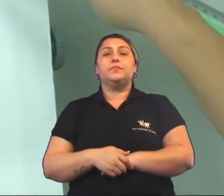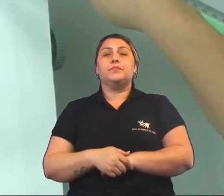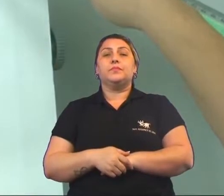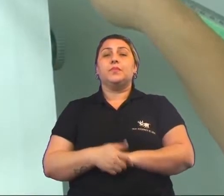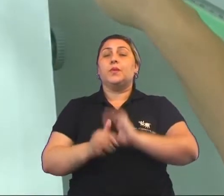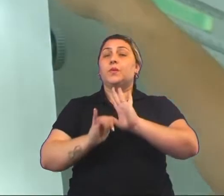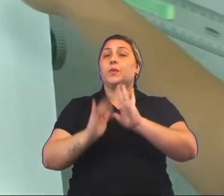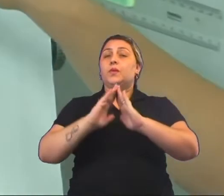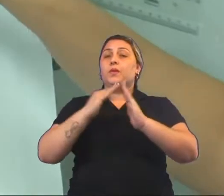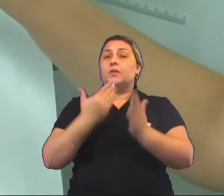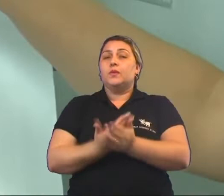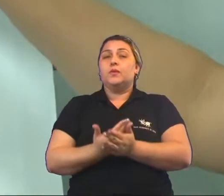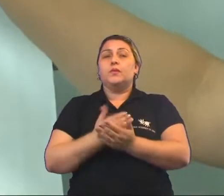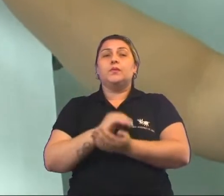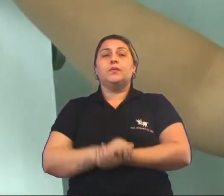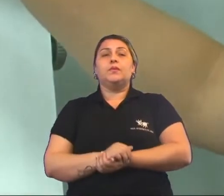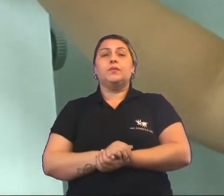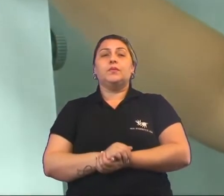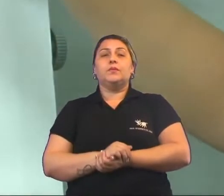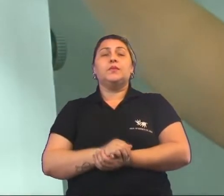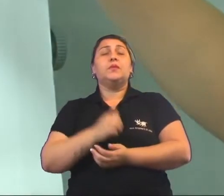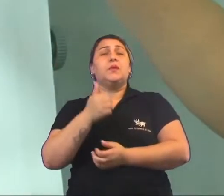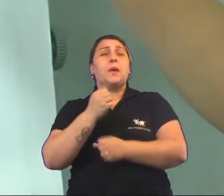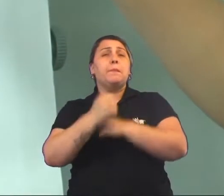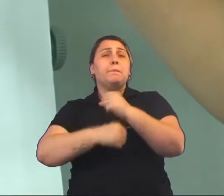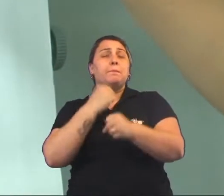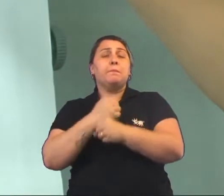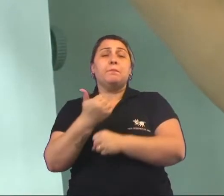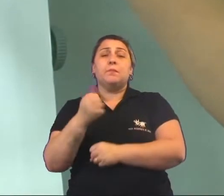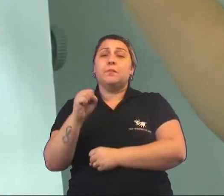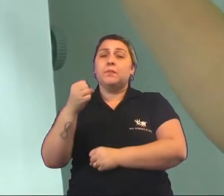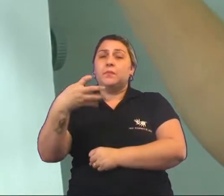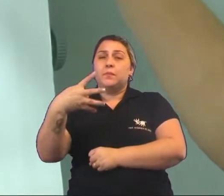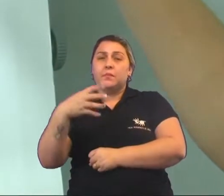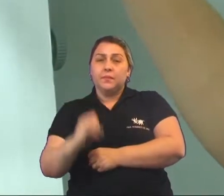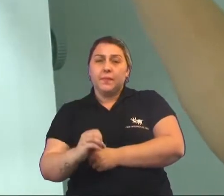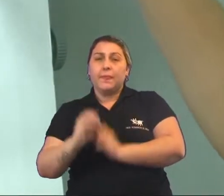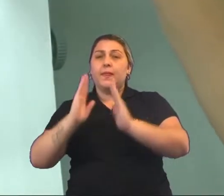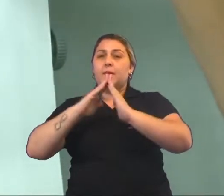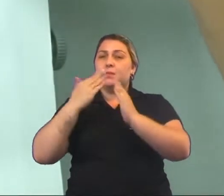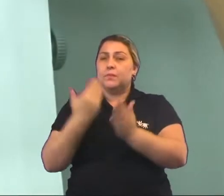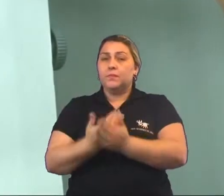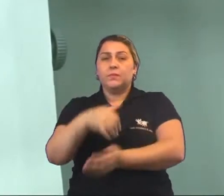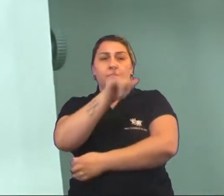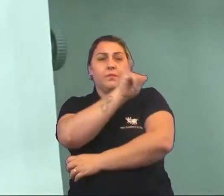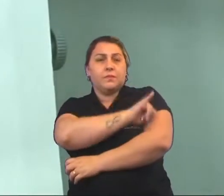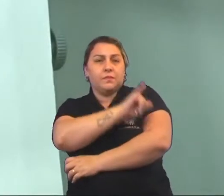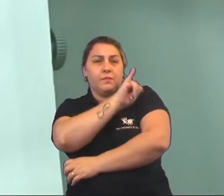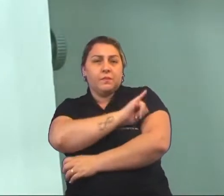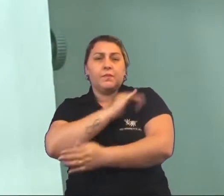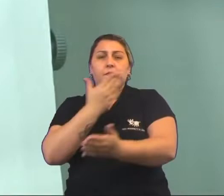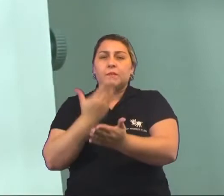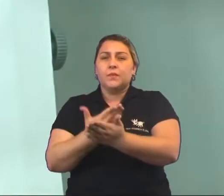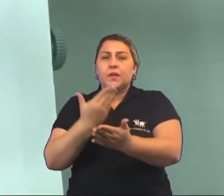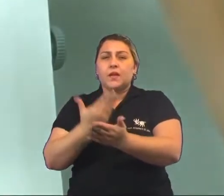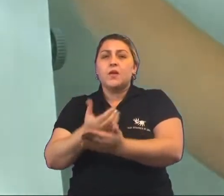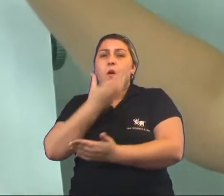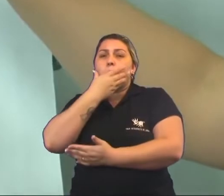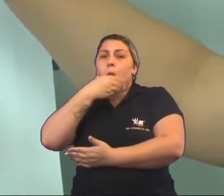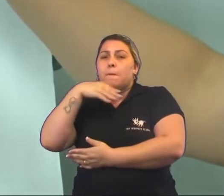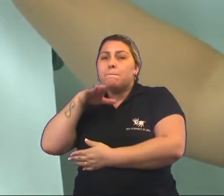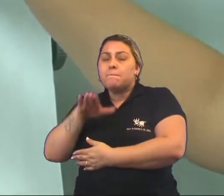Conto de escola. Por volta de 1840, em uma escola do Rio de